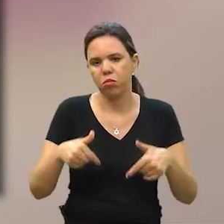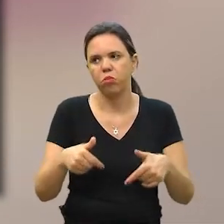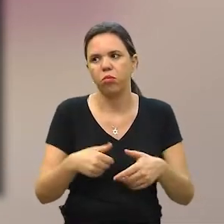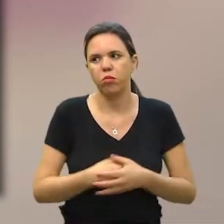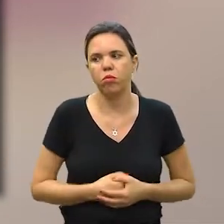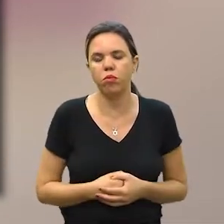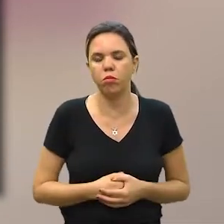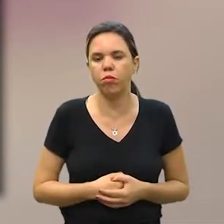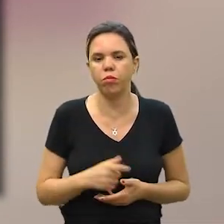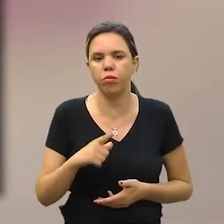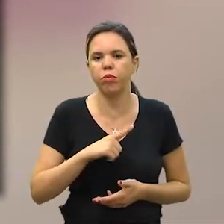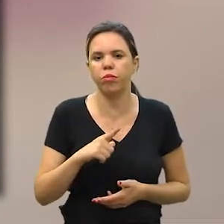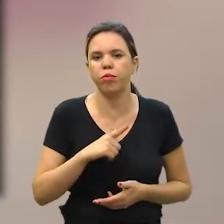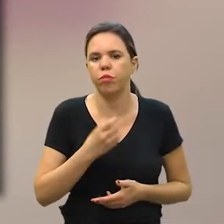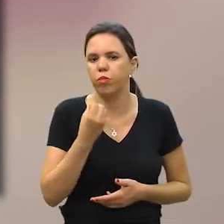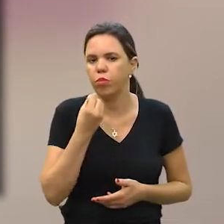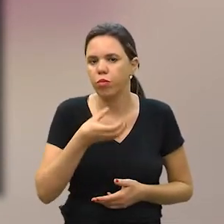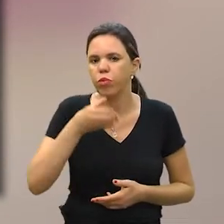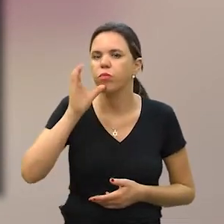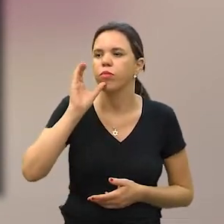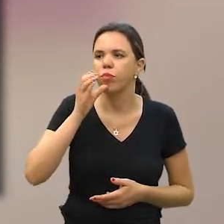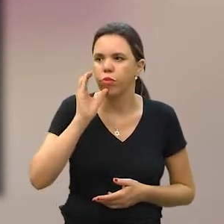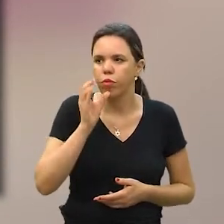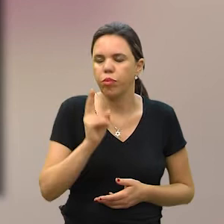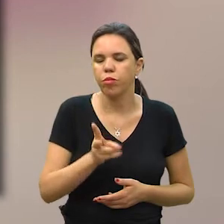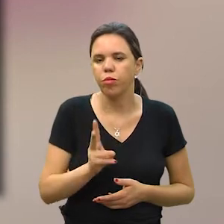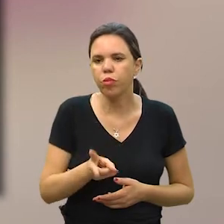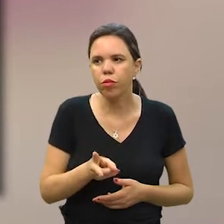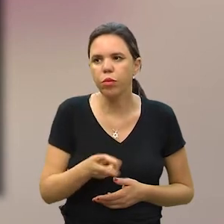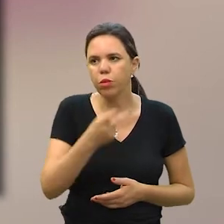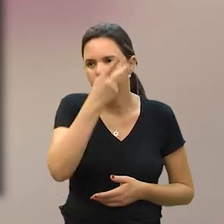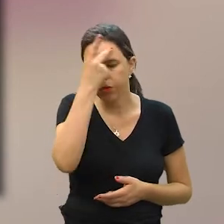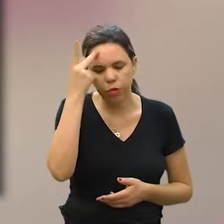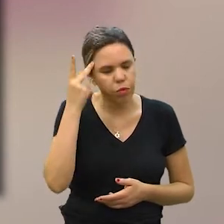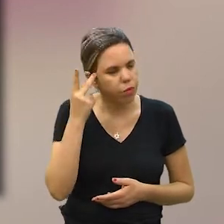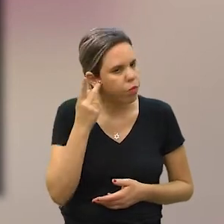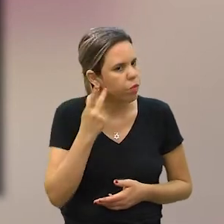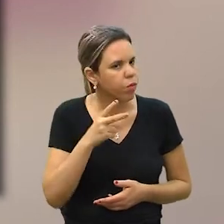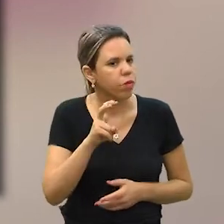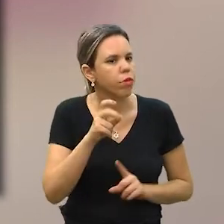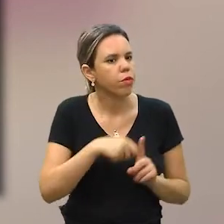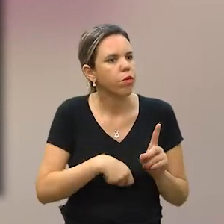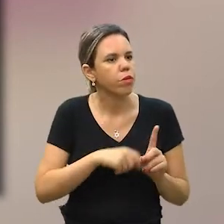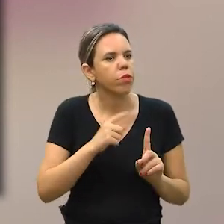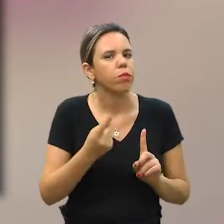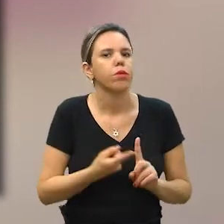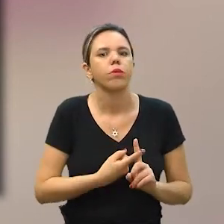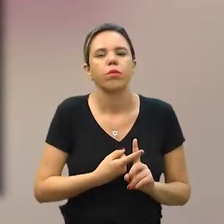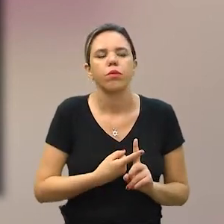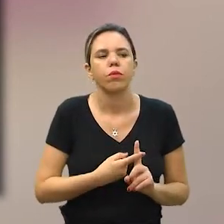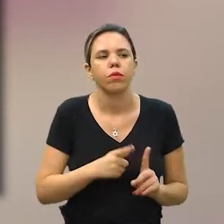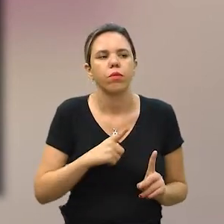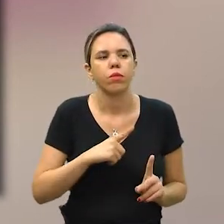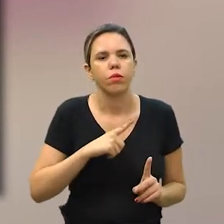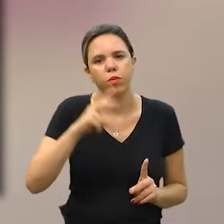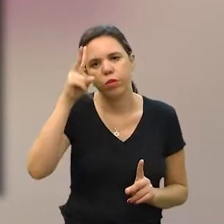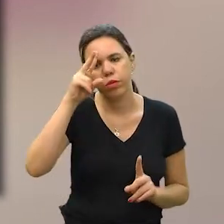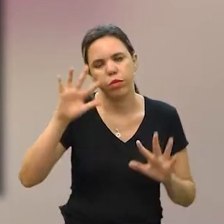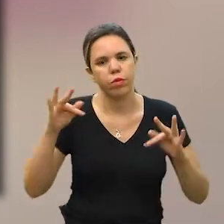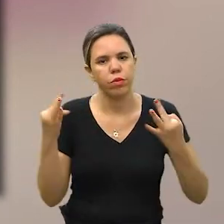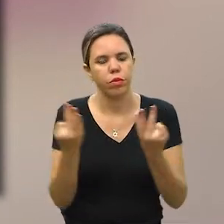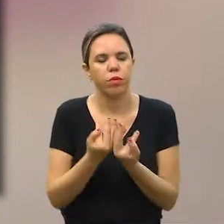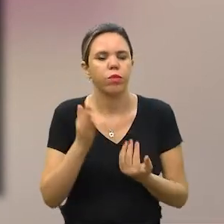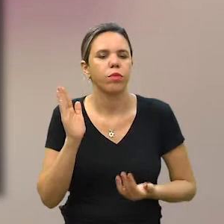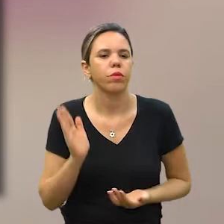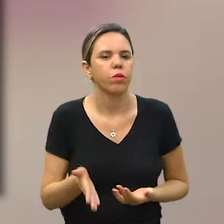ativa, você ter uma boa hidratação e as pacientes, a partir do 5º mês de gravidez, que têm uma história